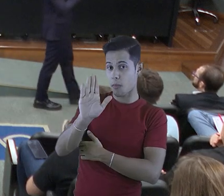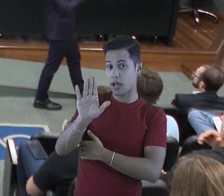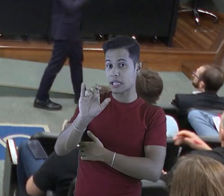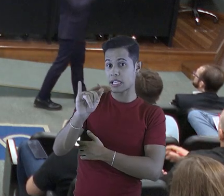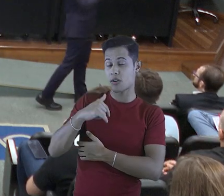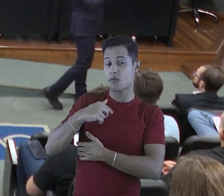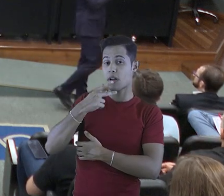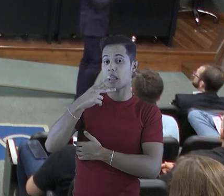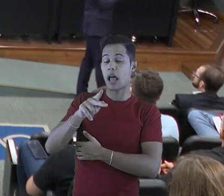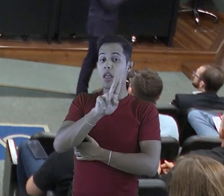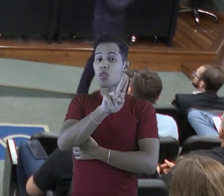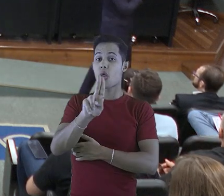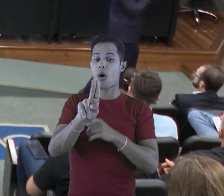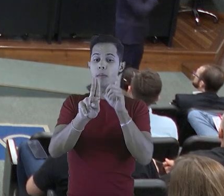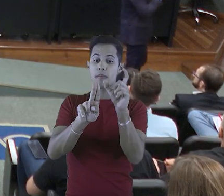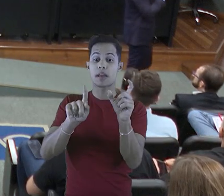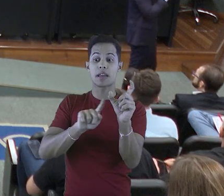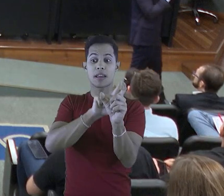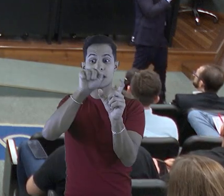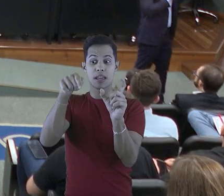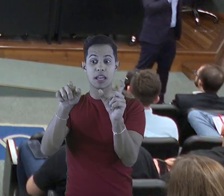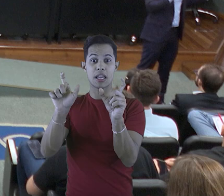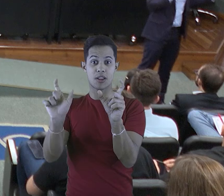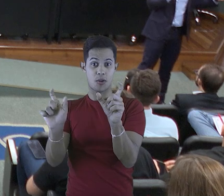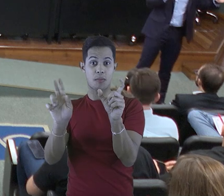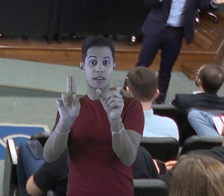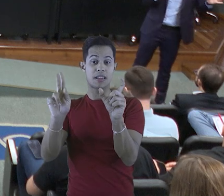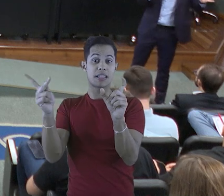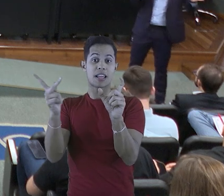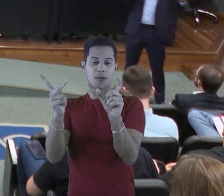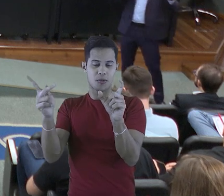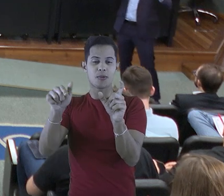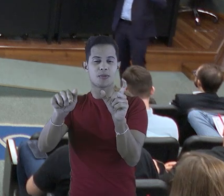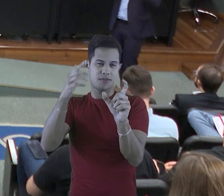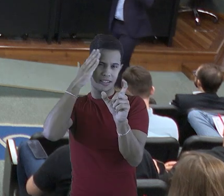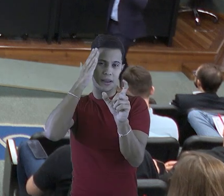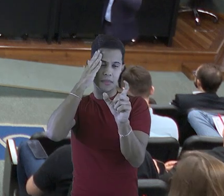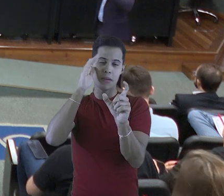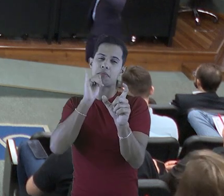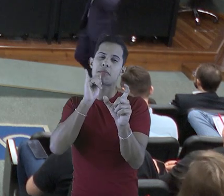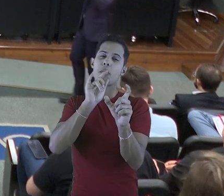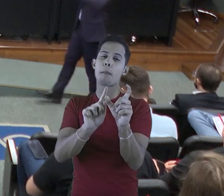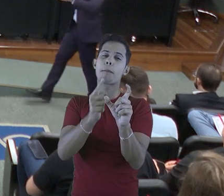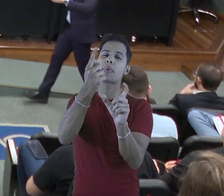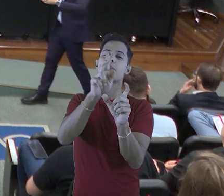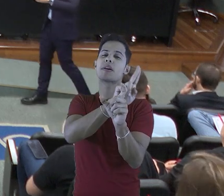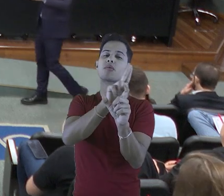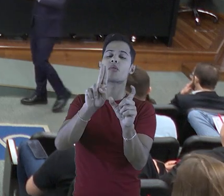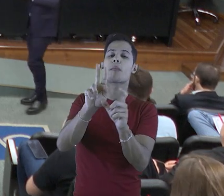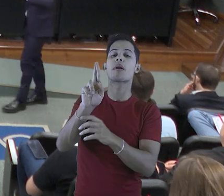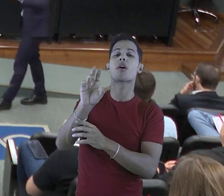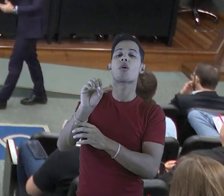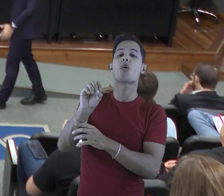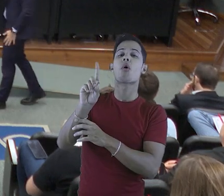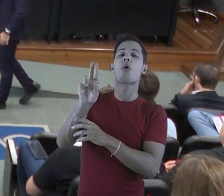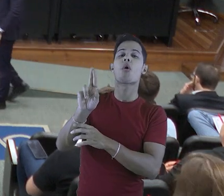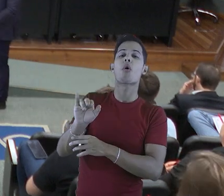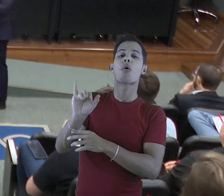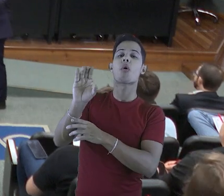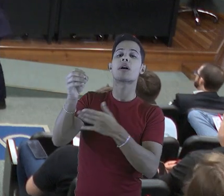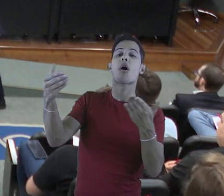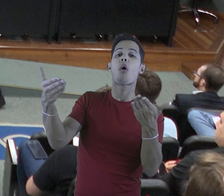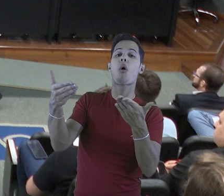Se eu falar é o Rodrigo, pode ser 300 mil Rodrigos. Se falar é o Rodrigo que está na Assembleia hoje, quantos tem?